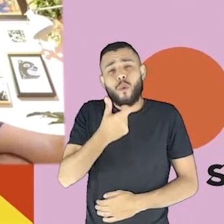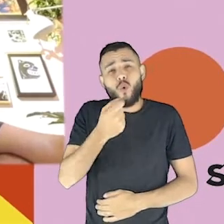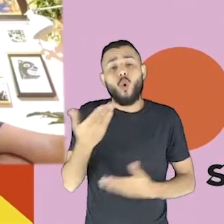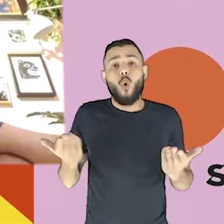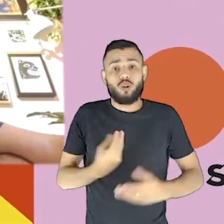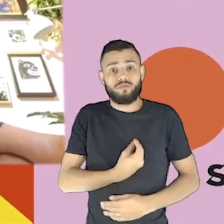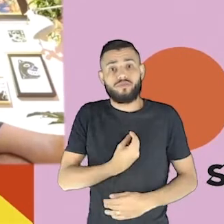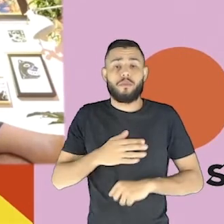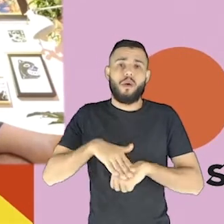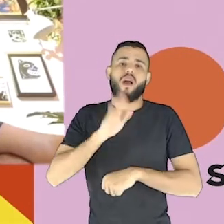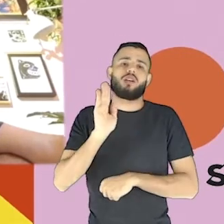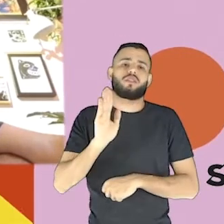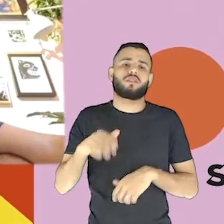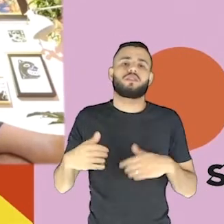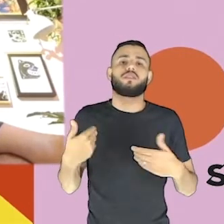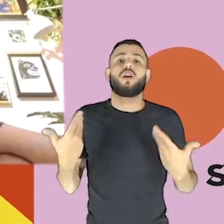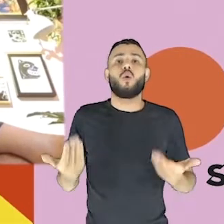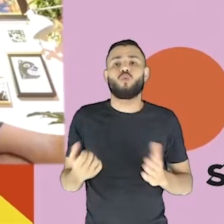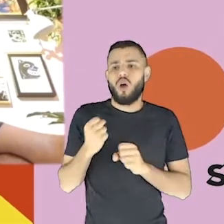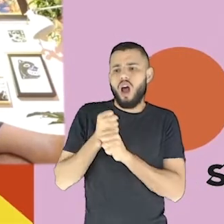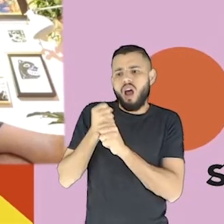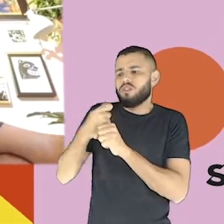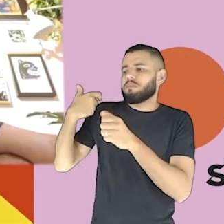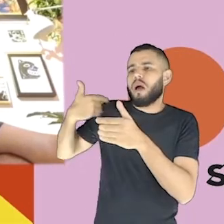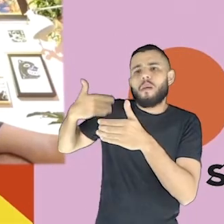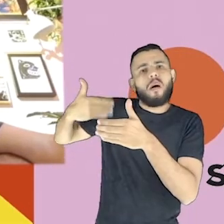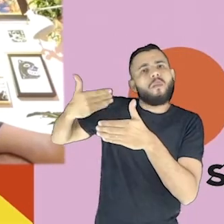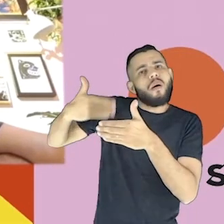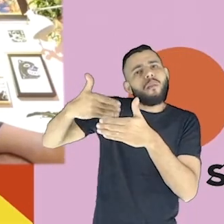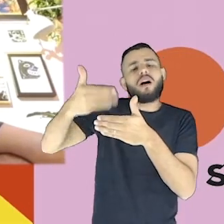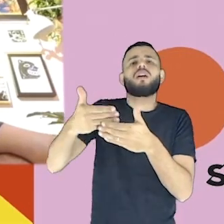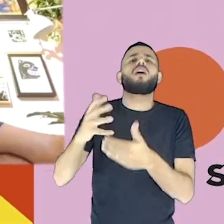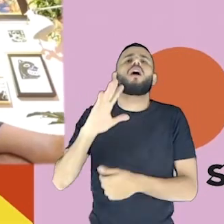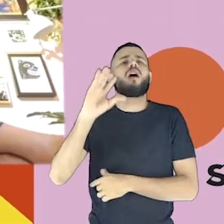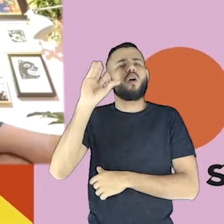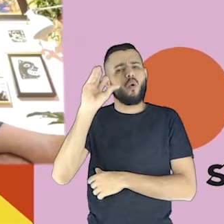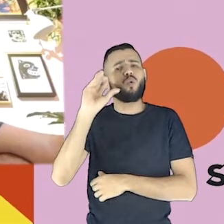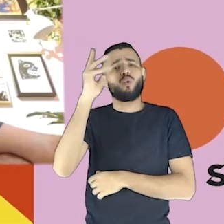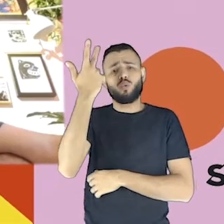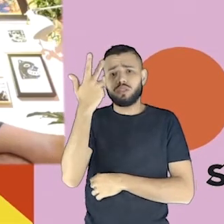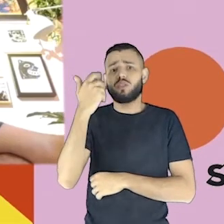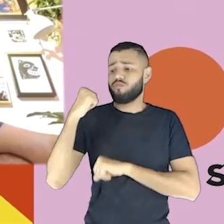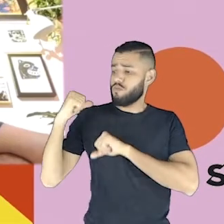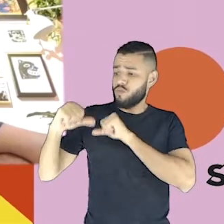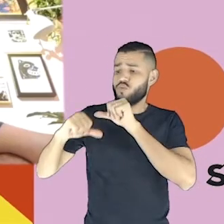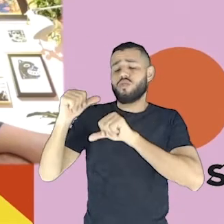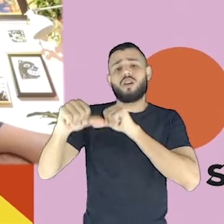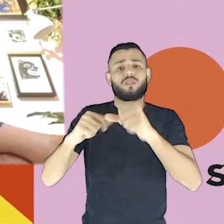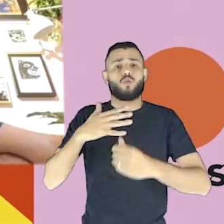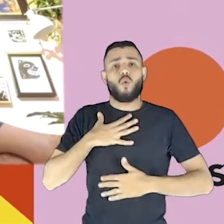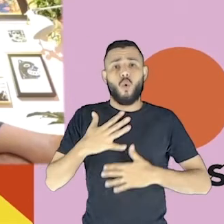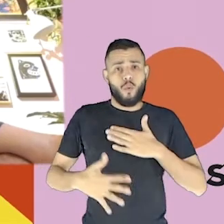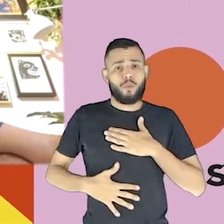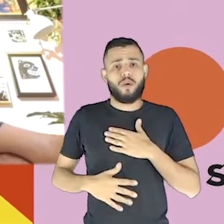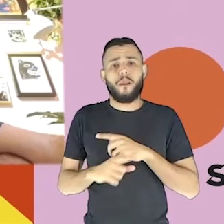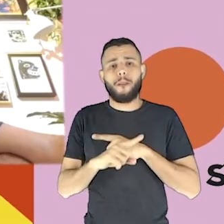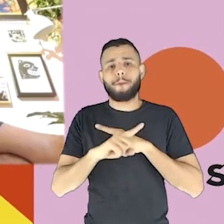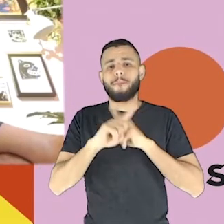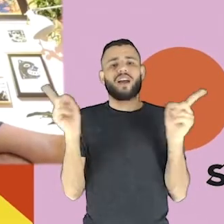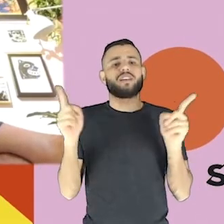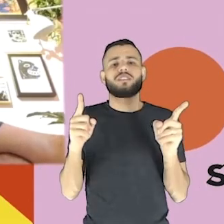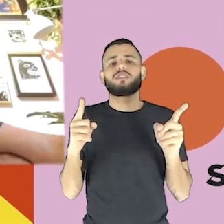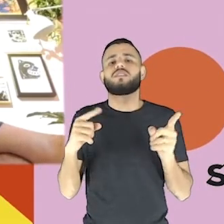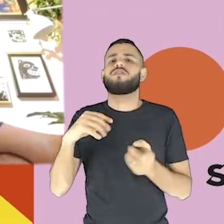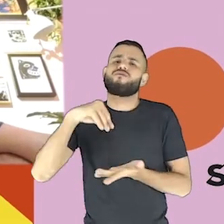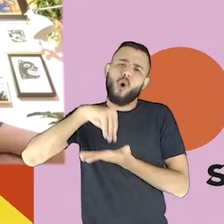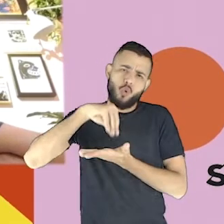mais. Então, durante os séculos, rolou toda essa revolução dos corpos, só que a estrutura